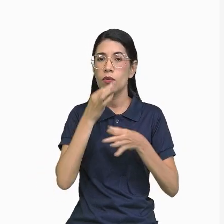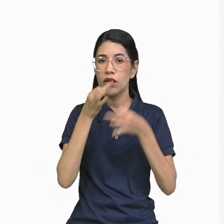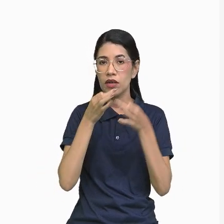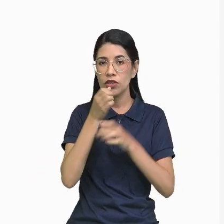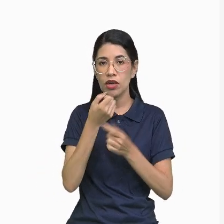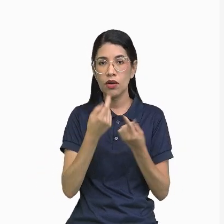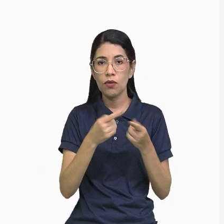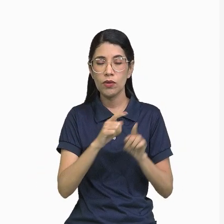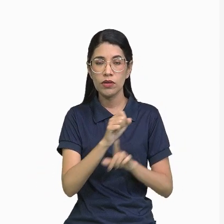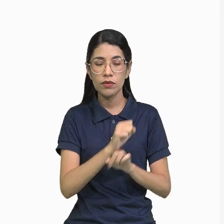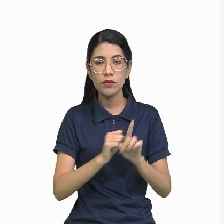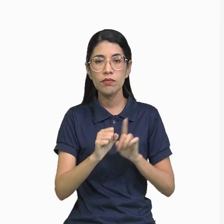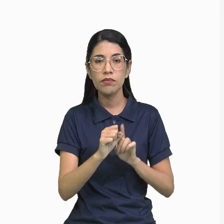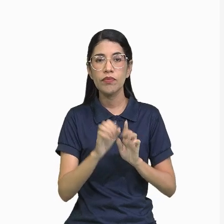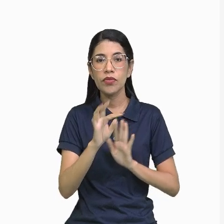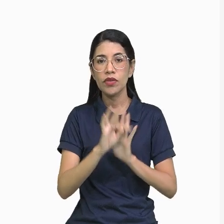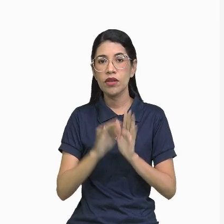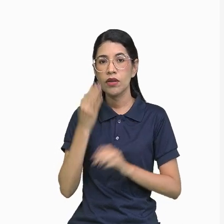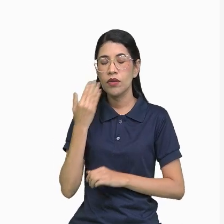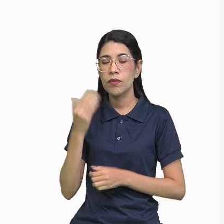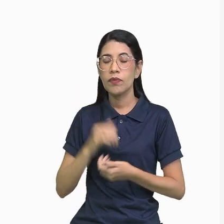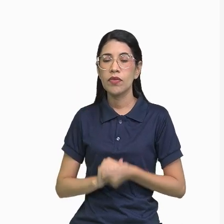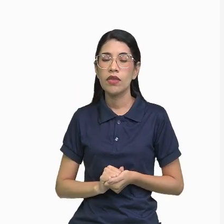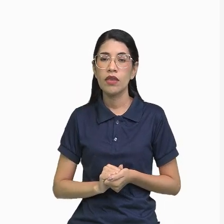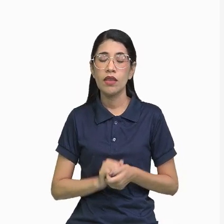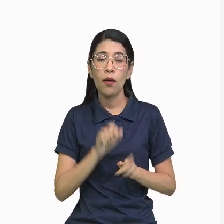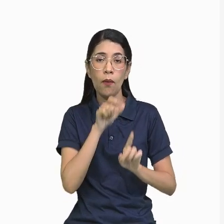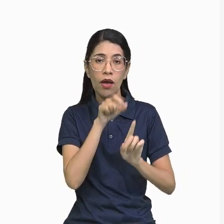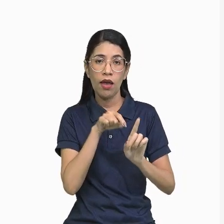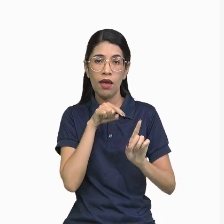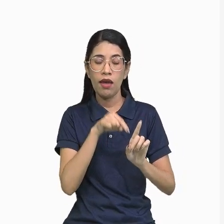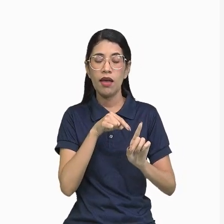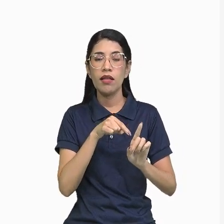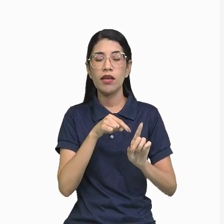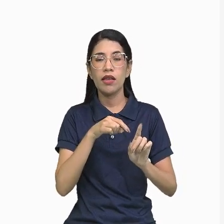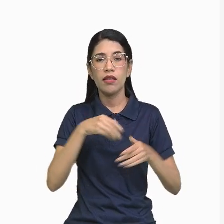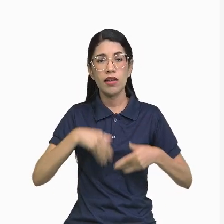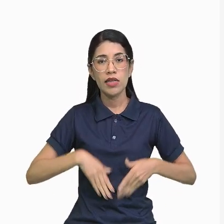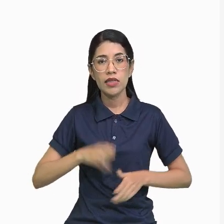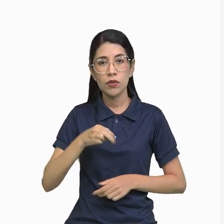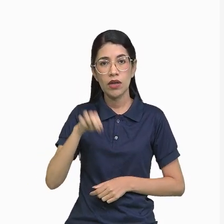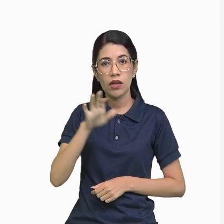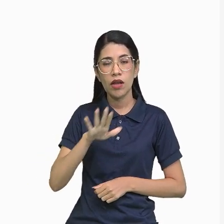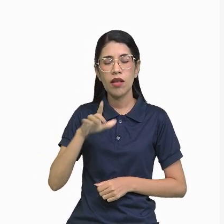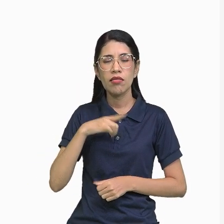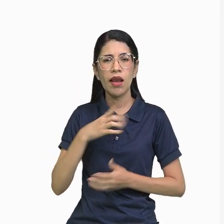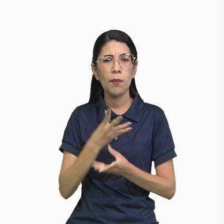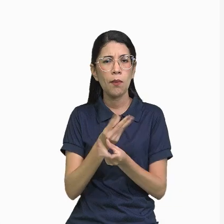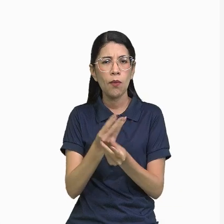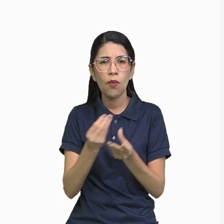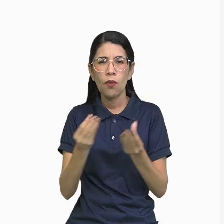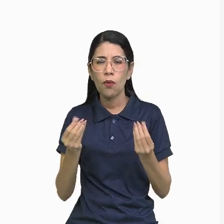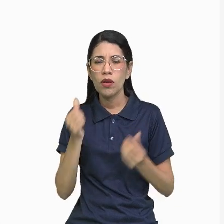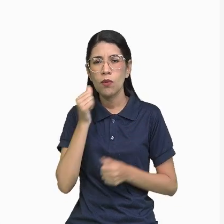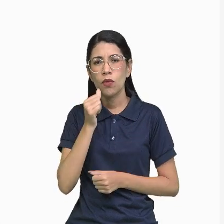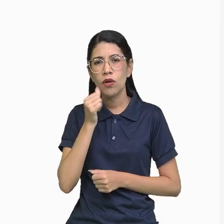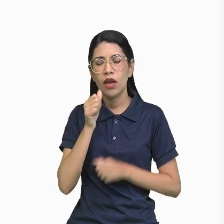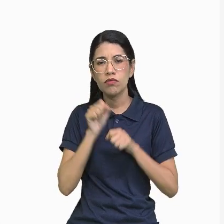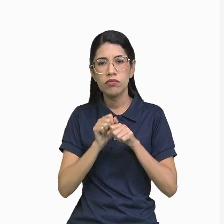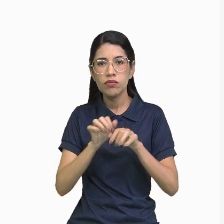observem aqui o nosso texto. Como a nordestina, há milhares de moças espalhadas por